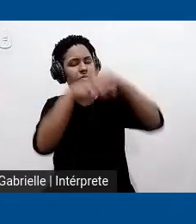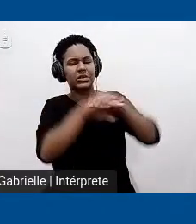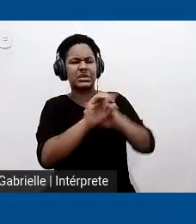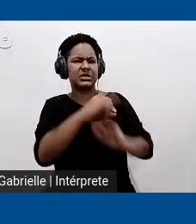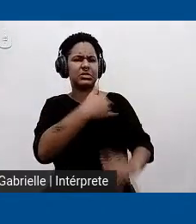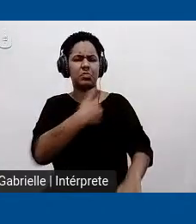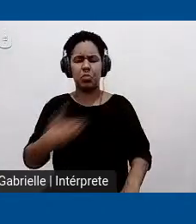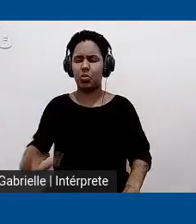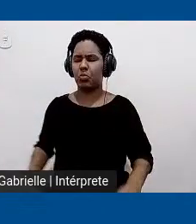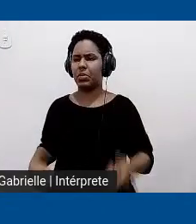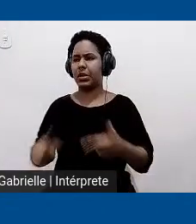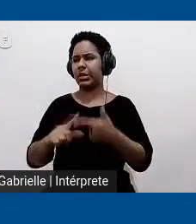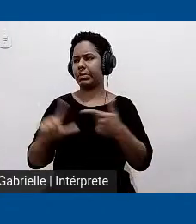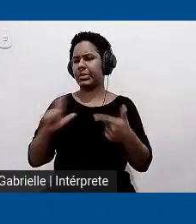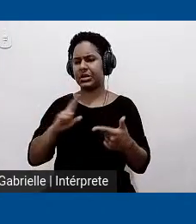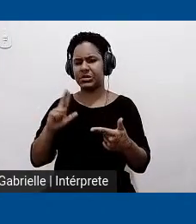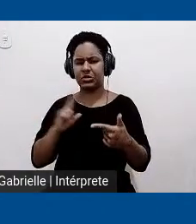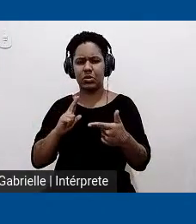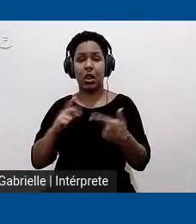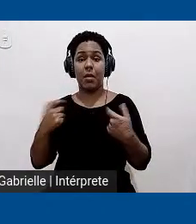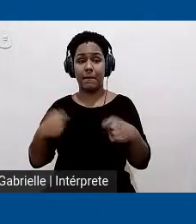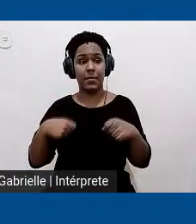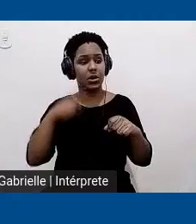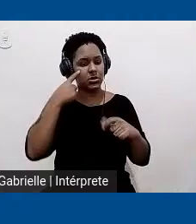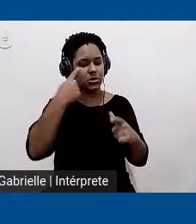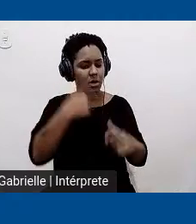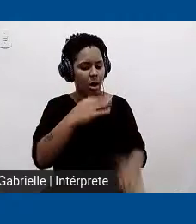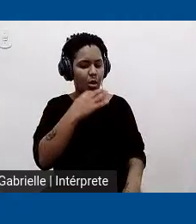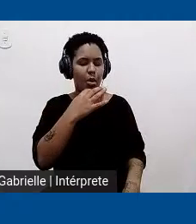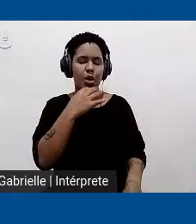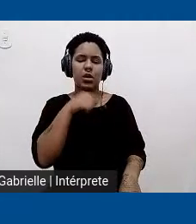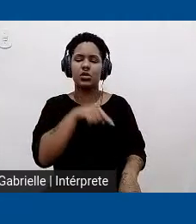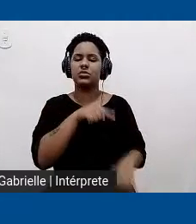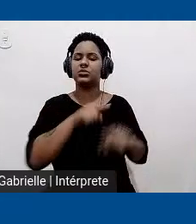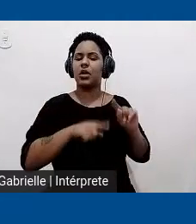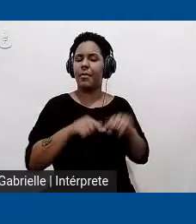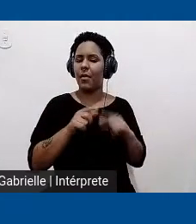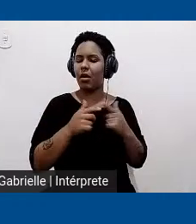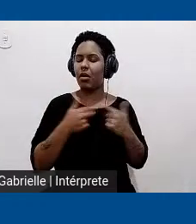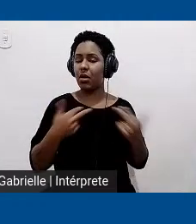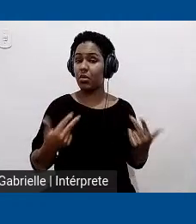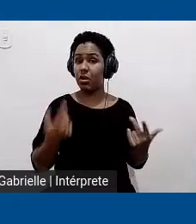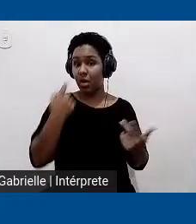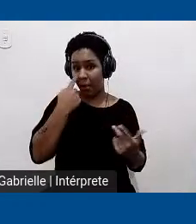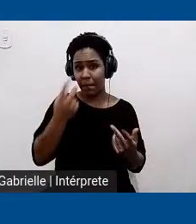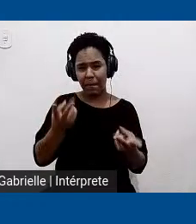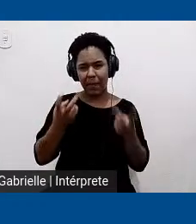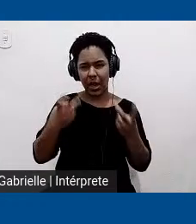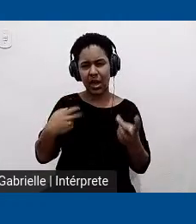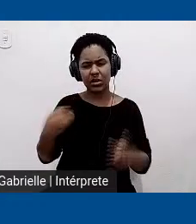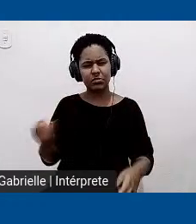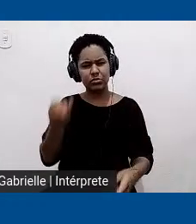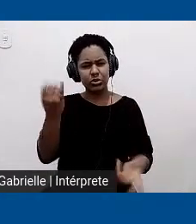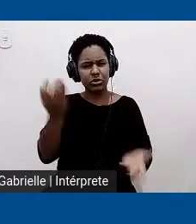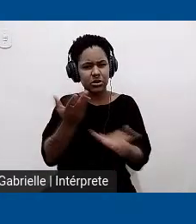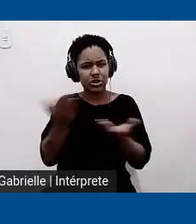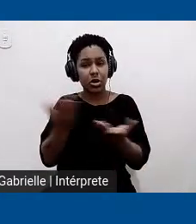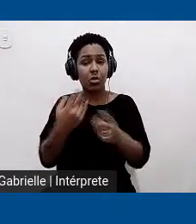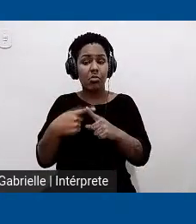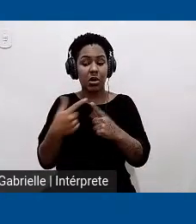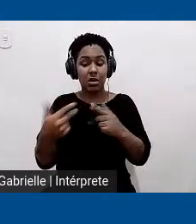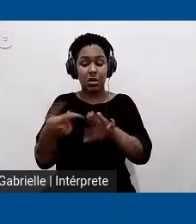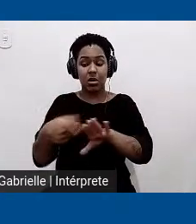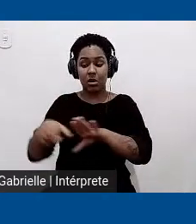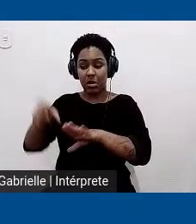seja particular. E você vê como isso é importante agora. Foi uma coisa que nos primeiros tempos as